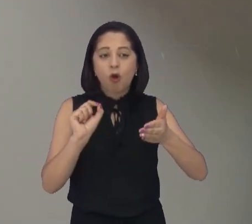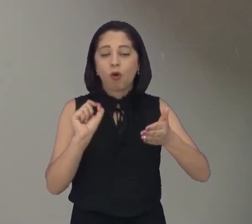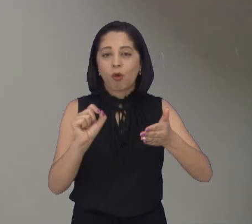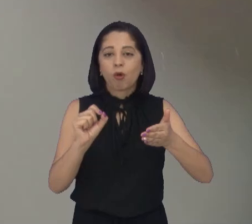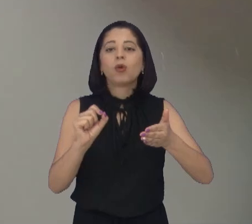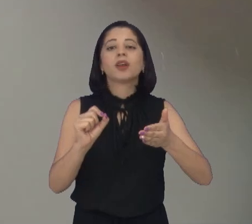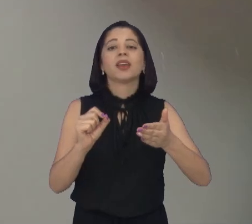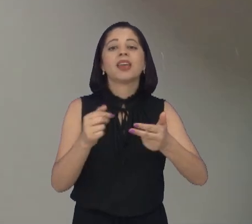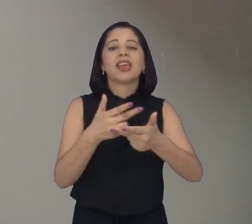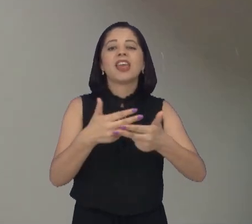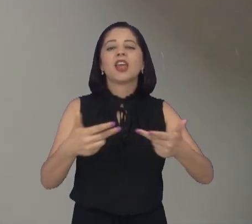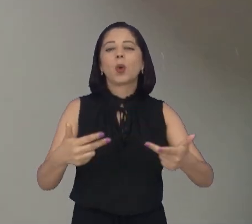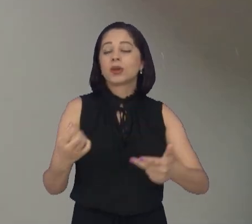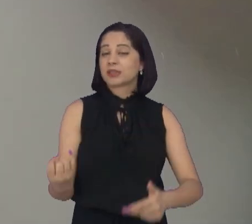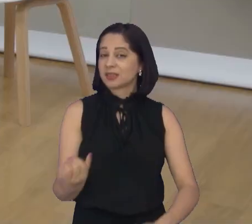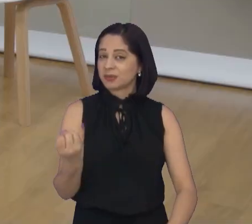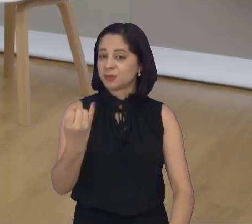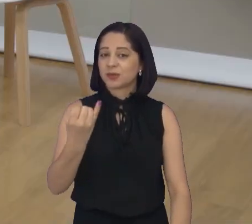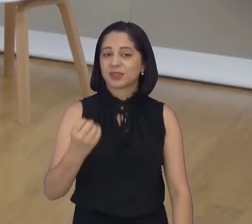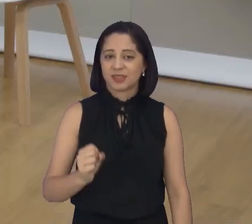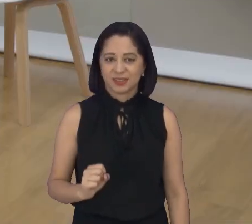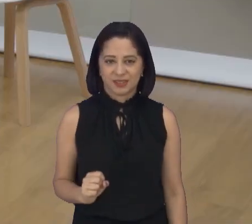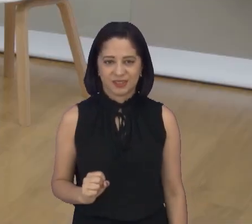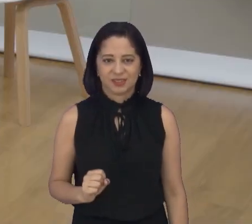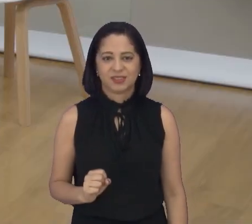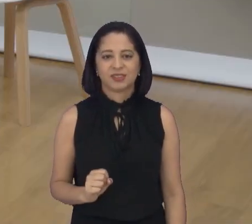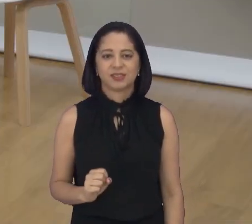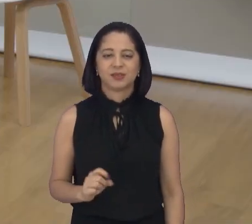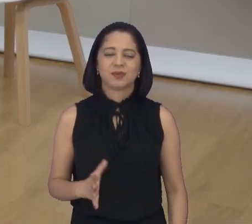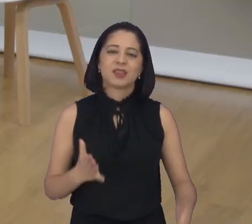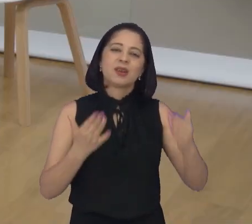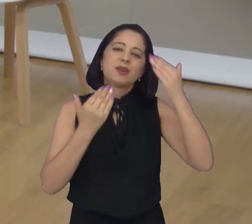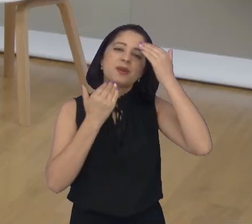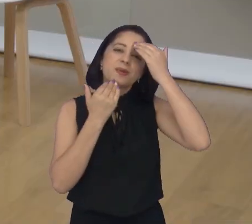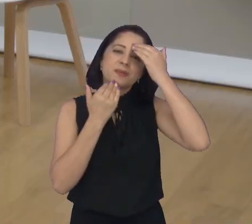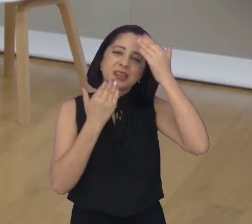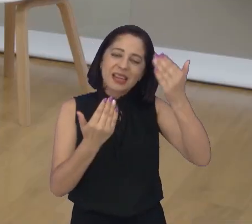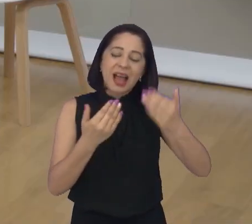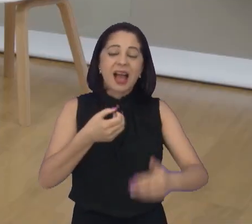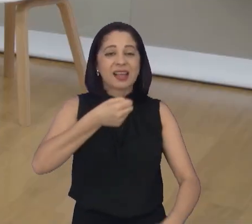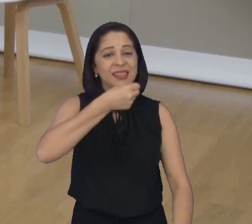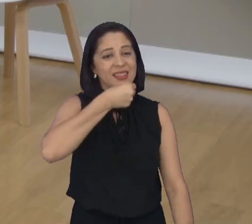que realmente importam. Júlia, muito obrigada